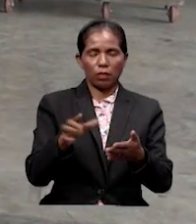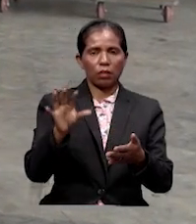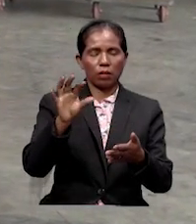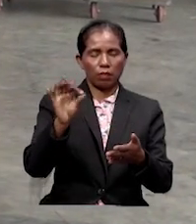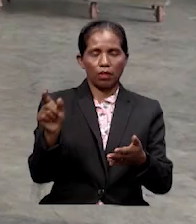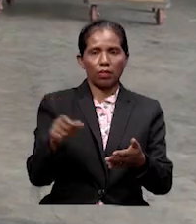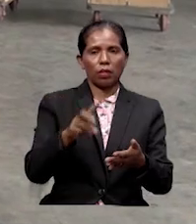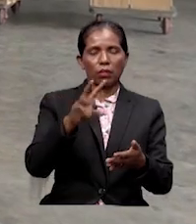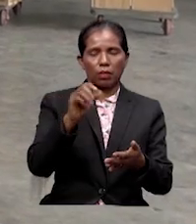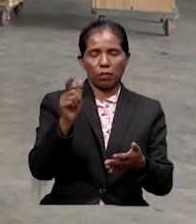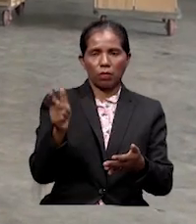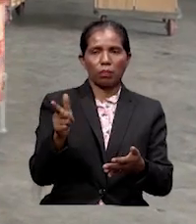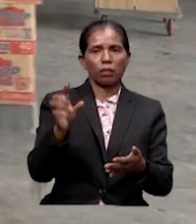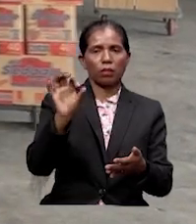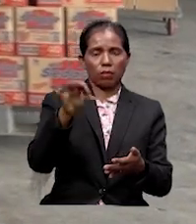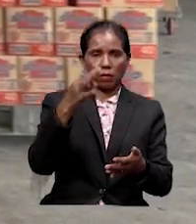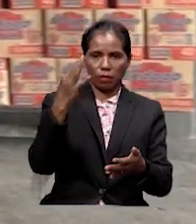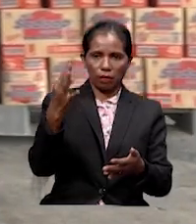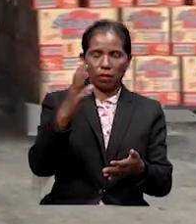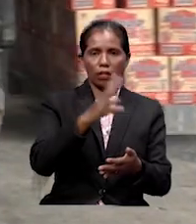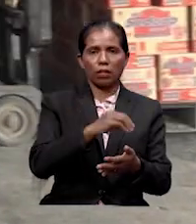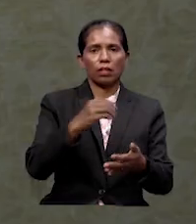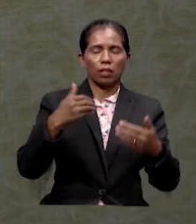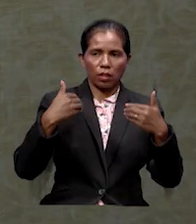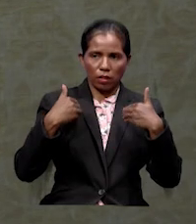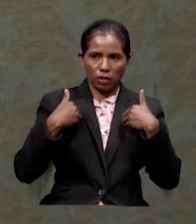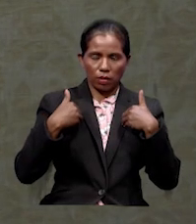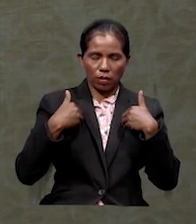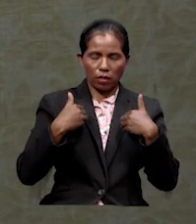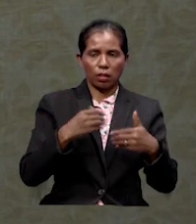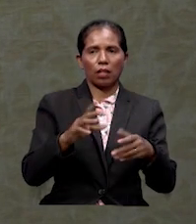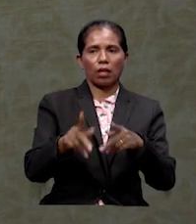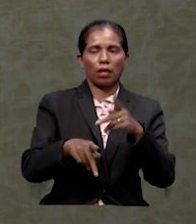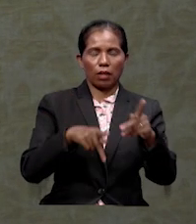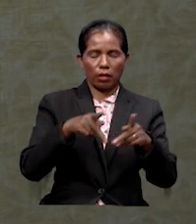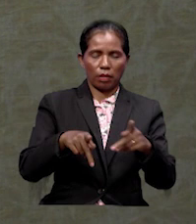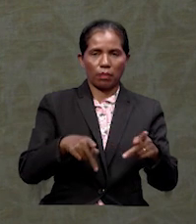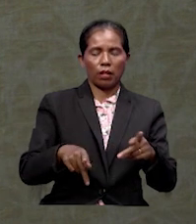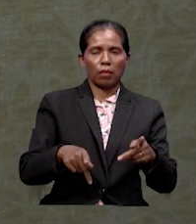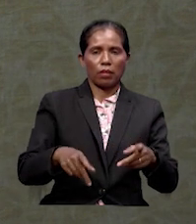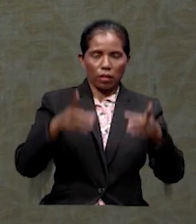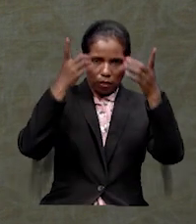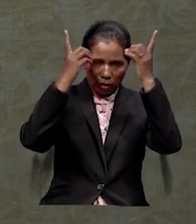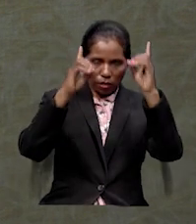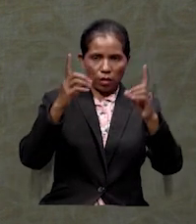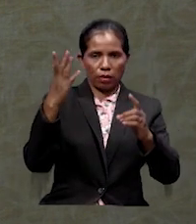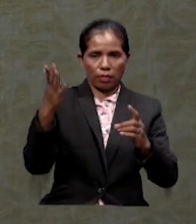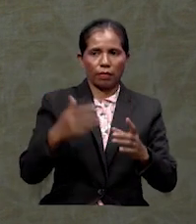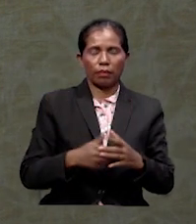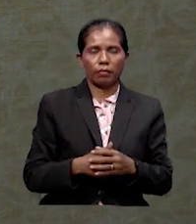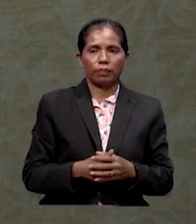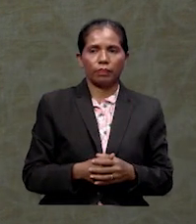29/2011 quando ba preço justo iha duni lucro nebe que determina neba katak